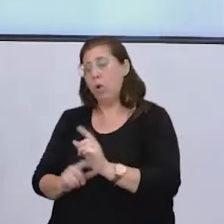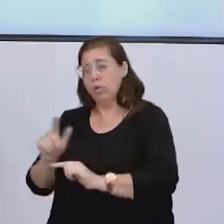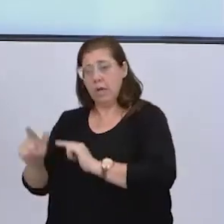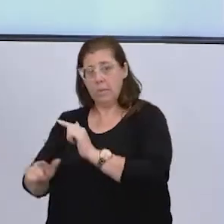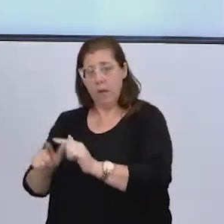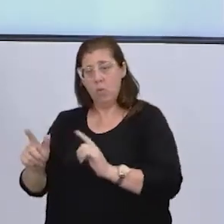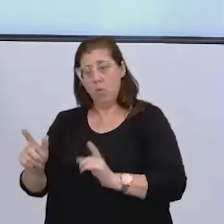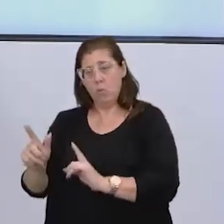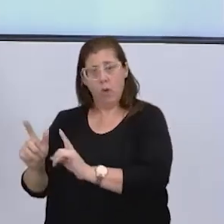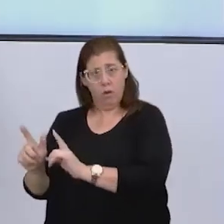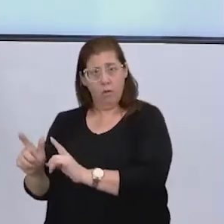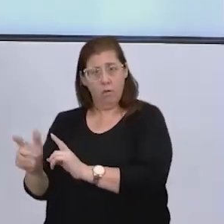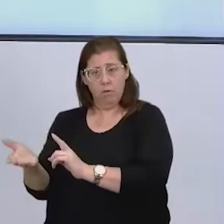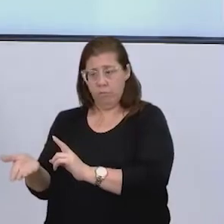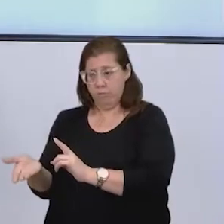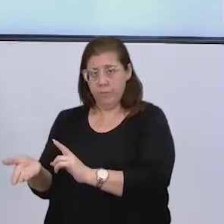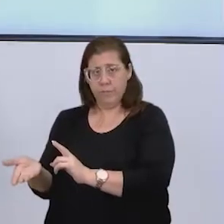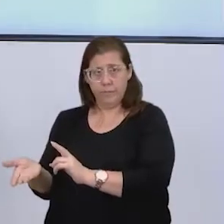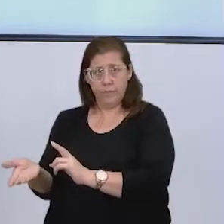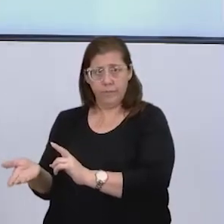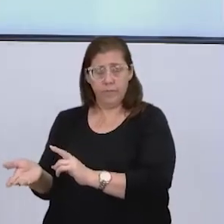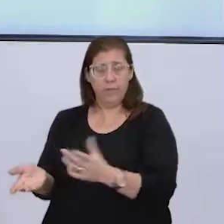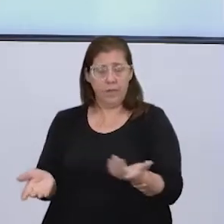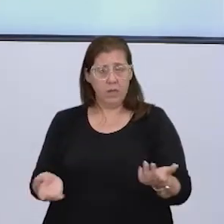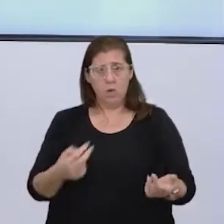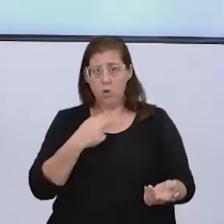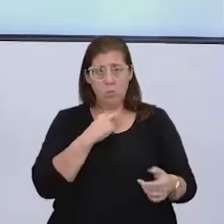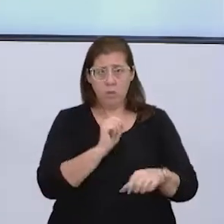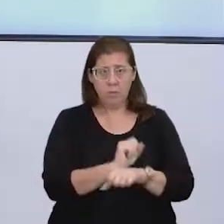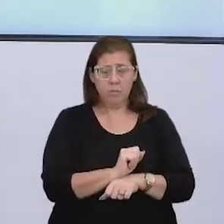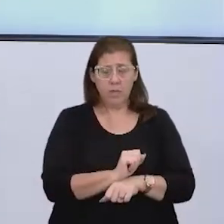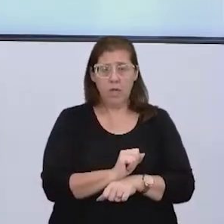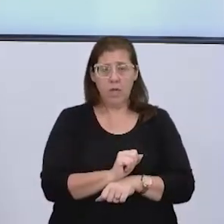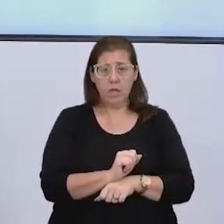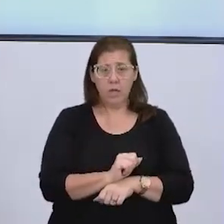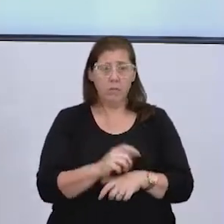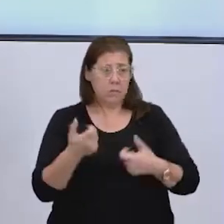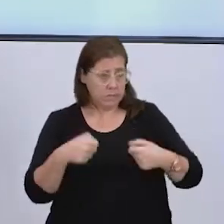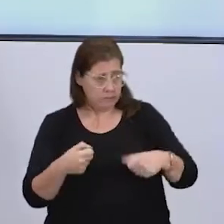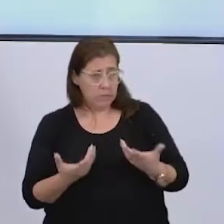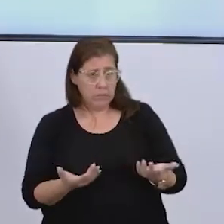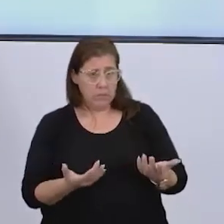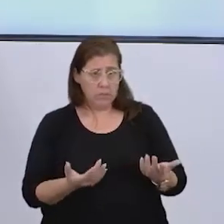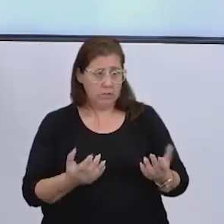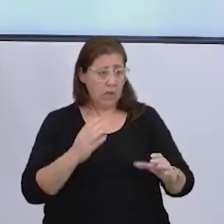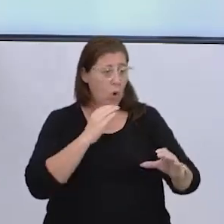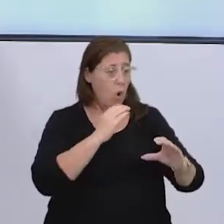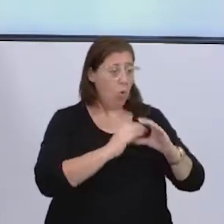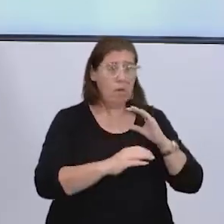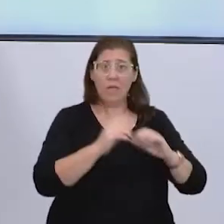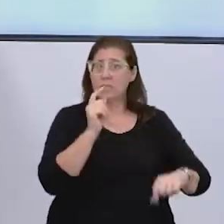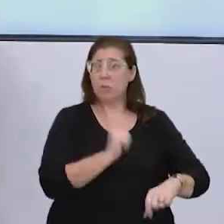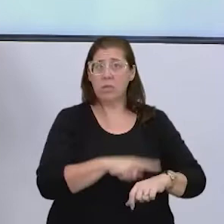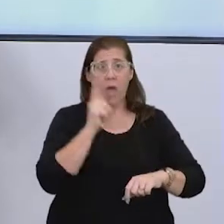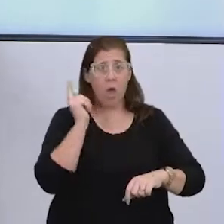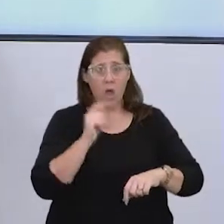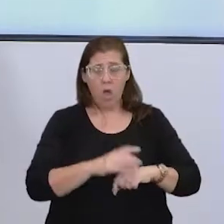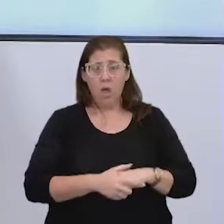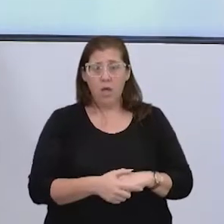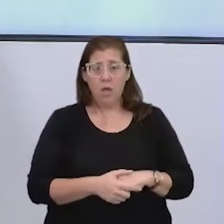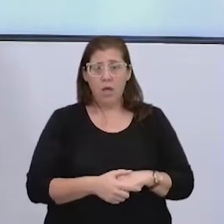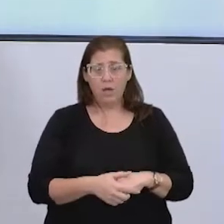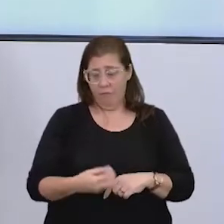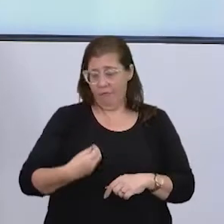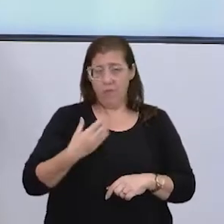porque teoricamente, se você está dirigindo, você não pode nem mexer no celular. Mas assim, eu realmente preciso dessa comunicação instantânea?